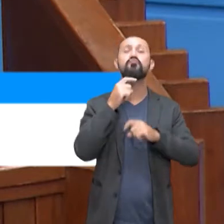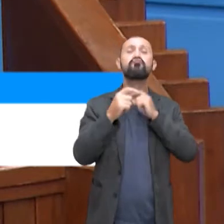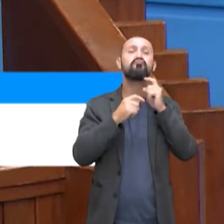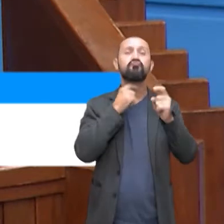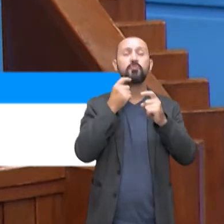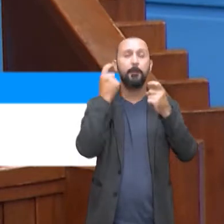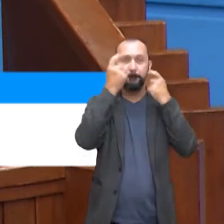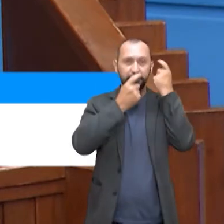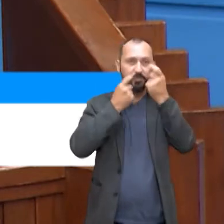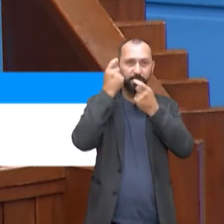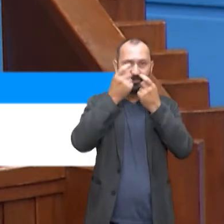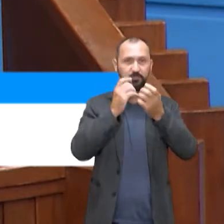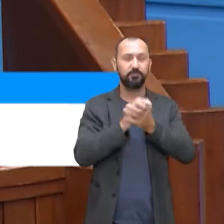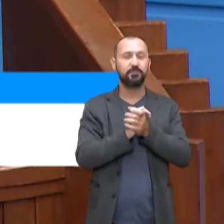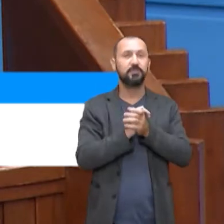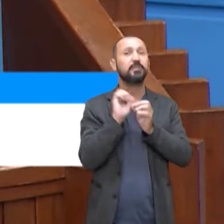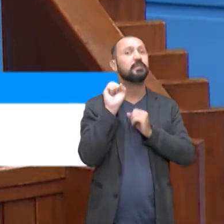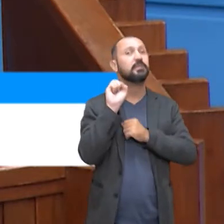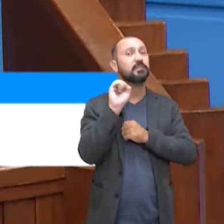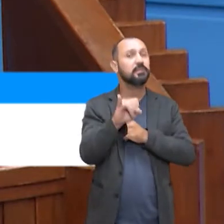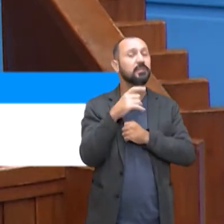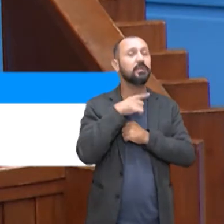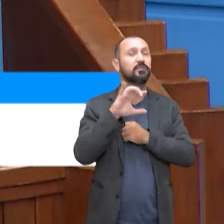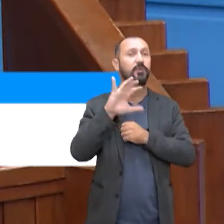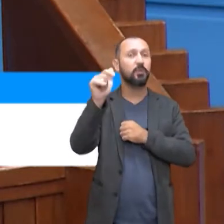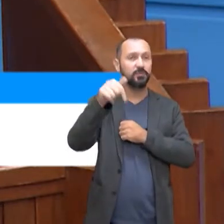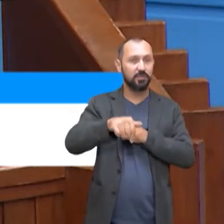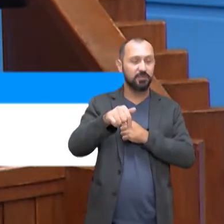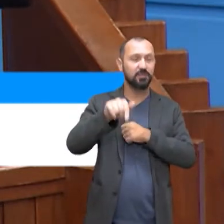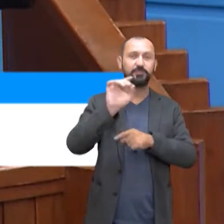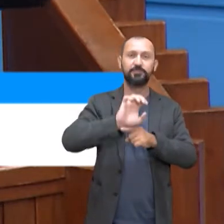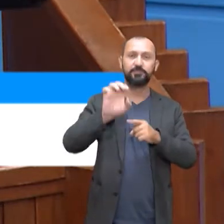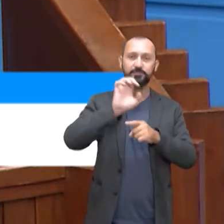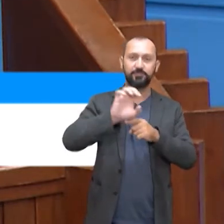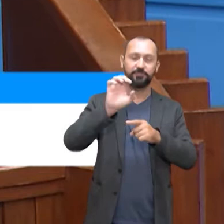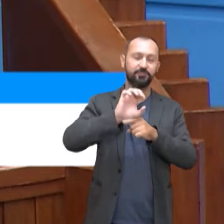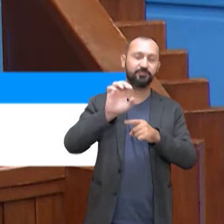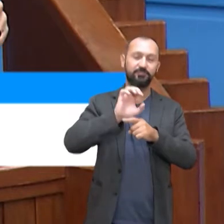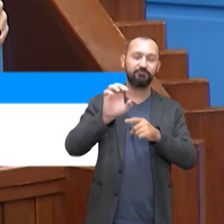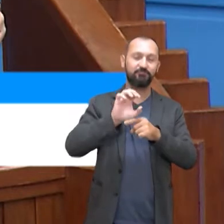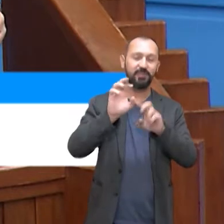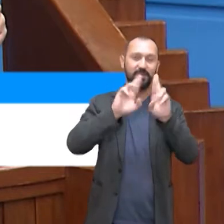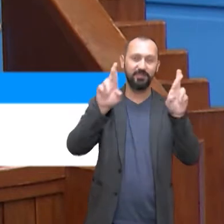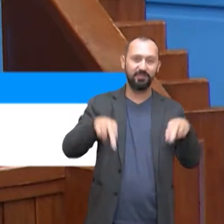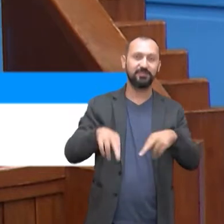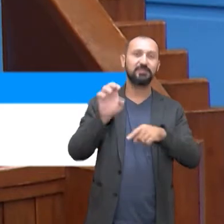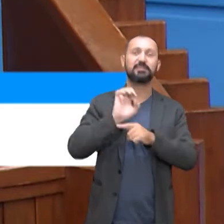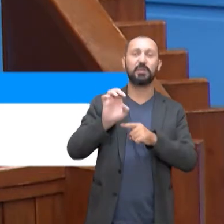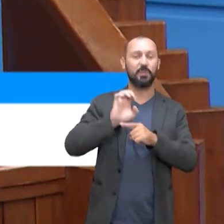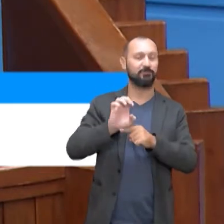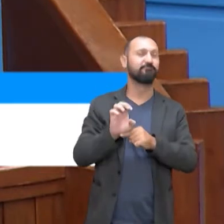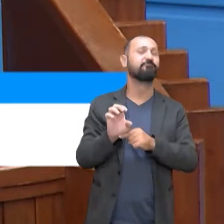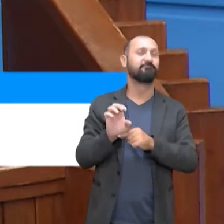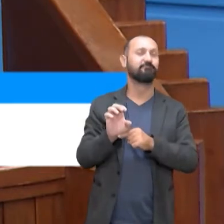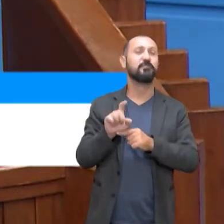dúvida, minha grande preocupação. Se isso também não vai acontecer aqui no Estado, na rede estadual,